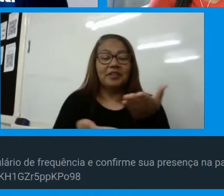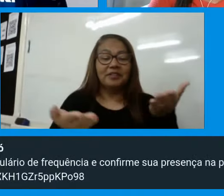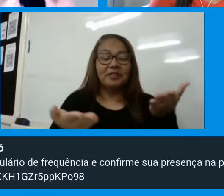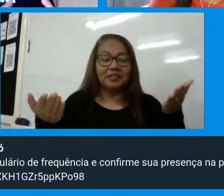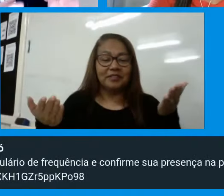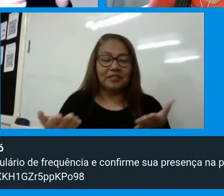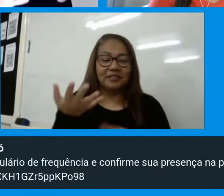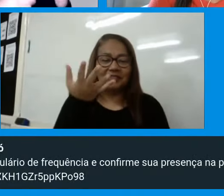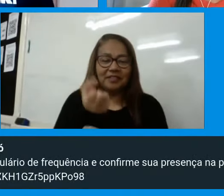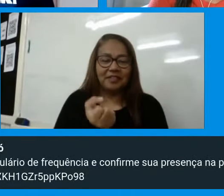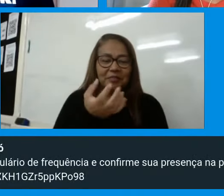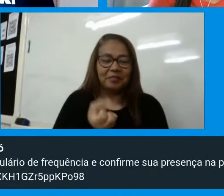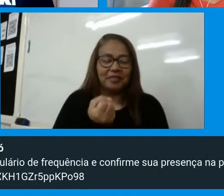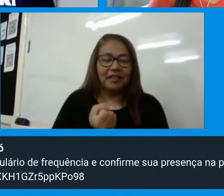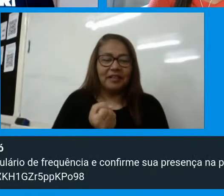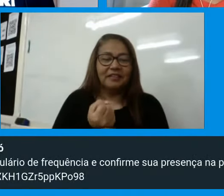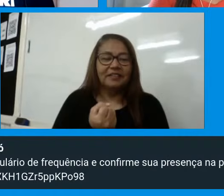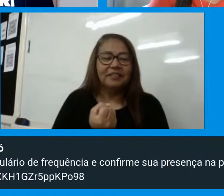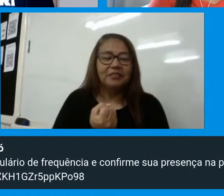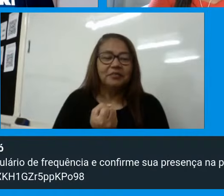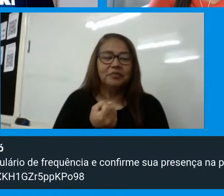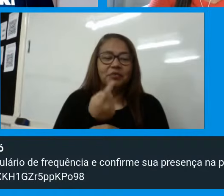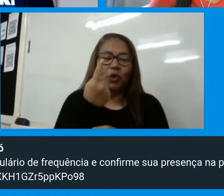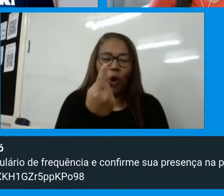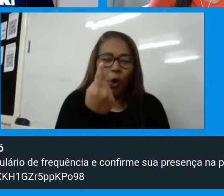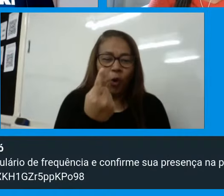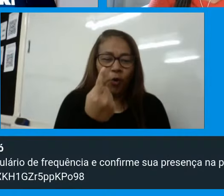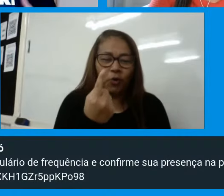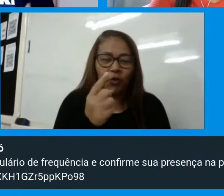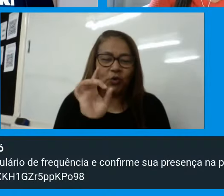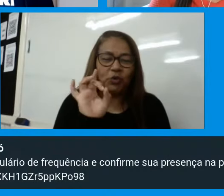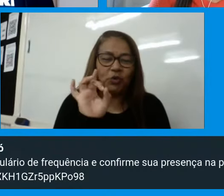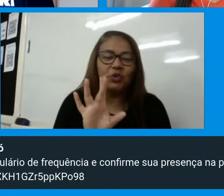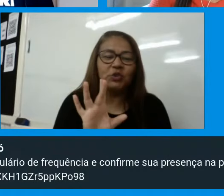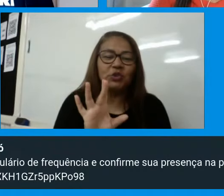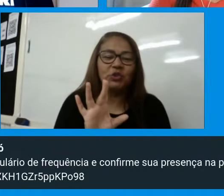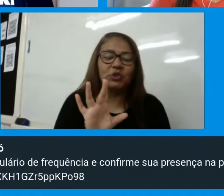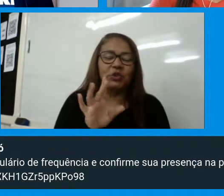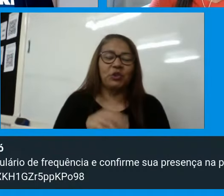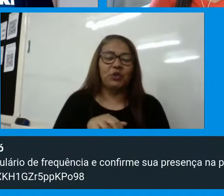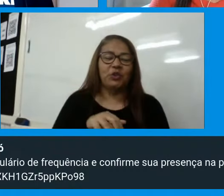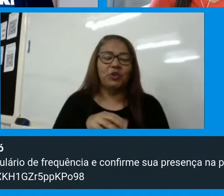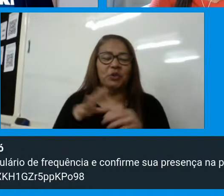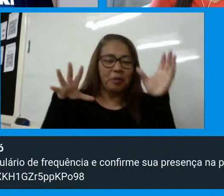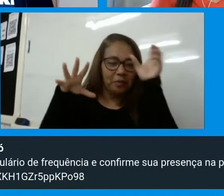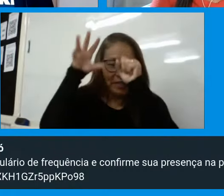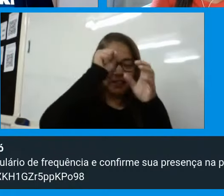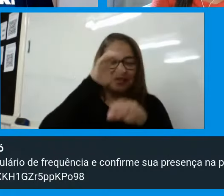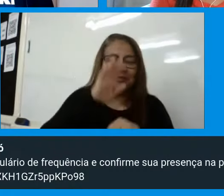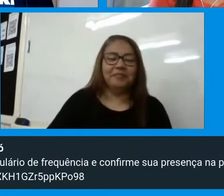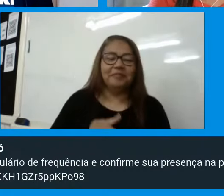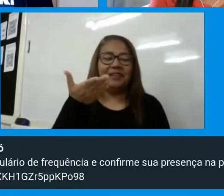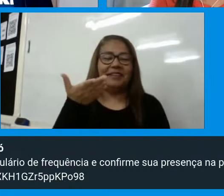somente uma ferramenta para que a gente não possa detalhar e exemplificar o uso, tá bom? Nossa. Muitíssimo obrigado.